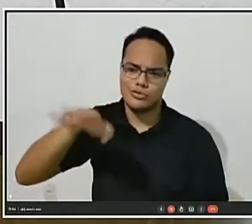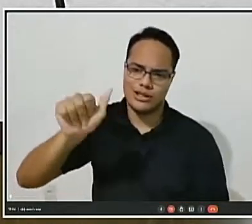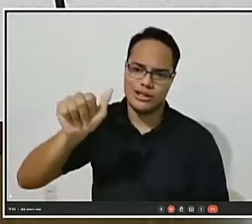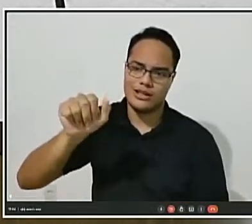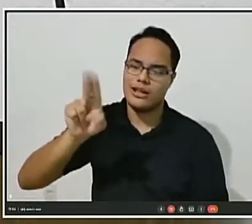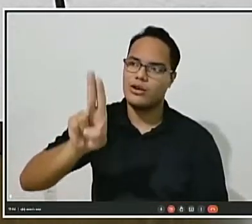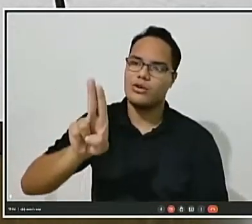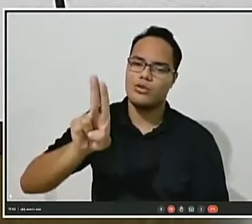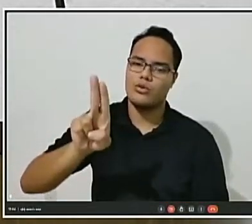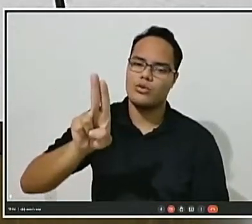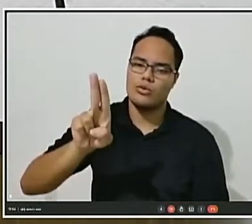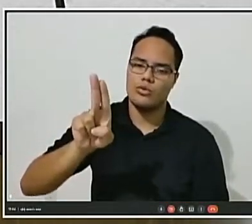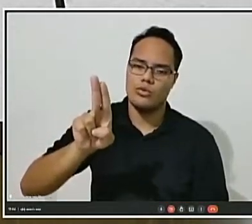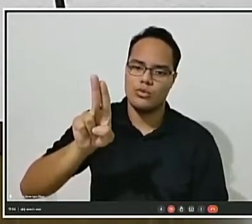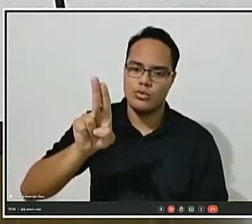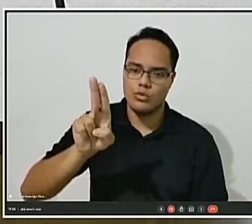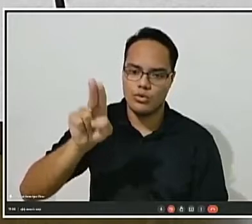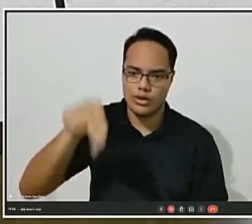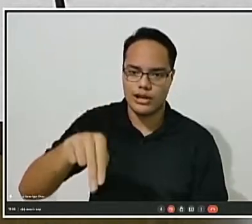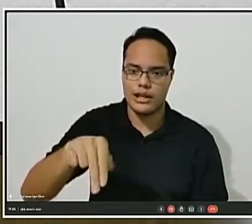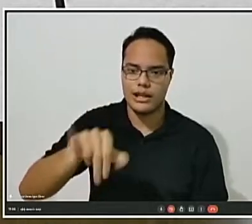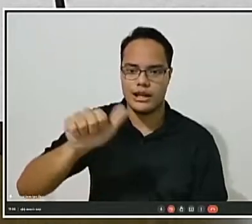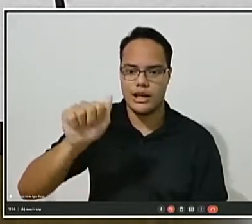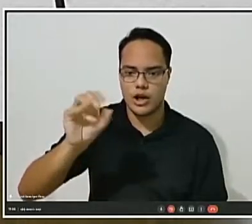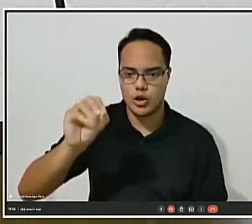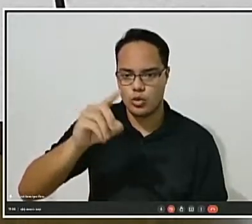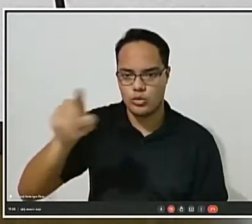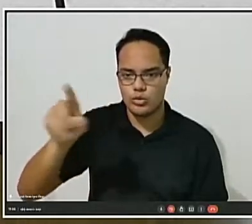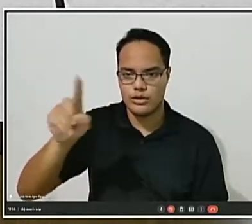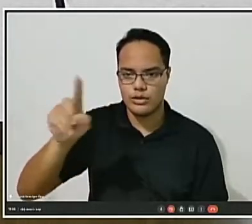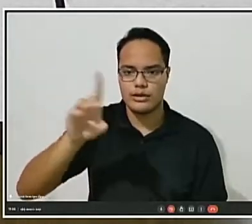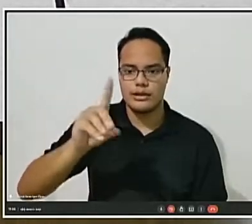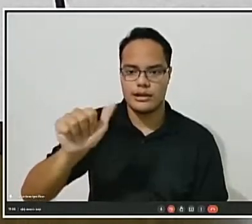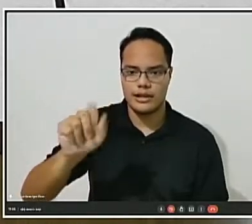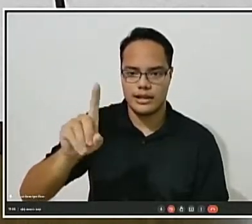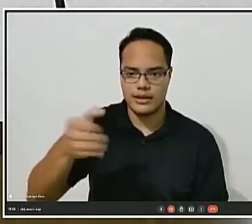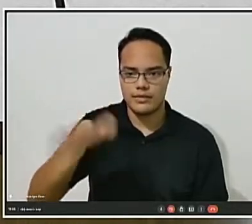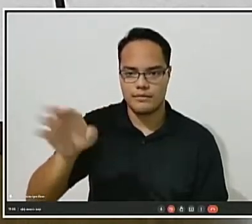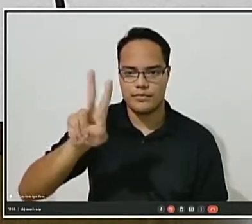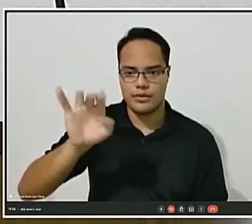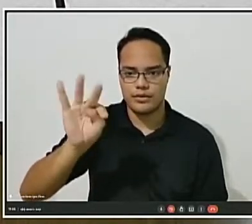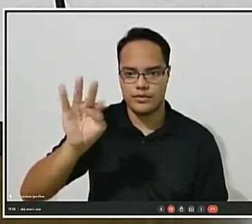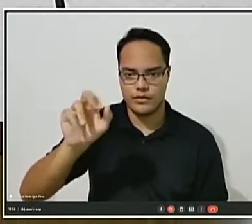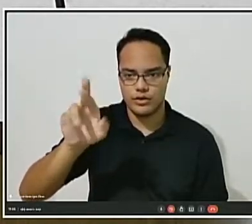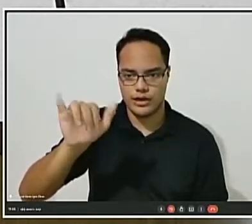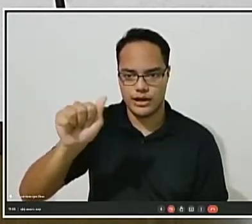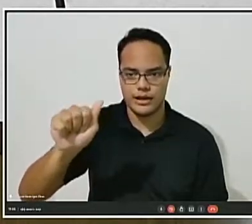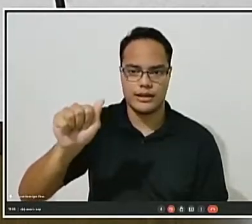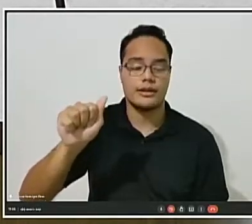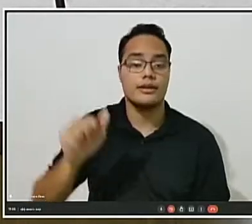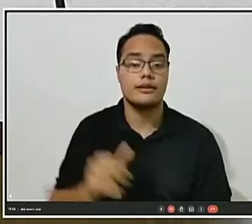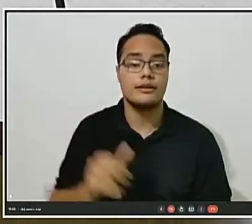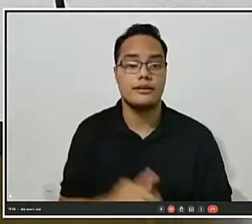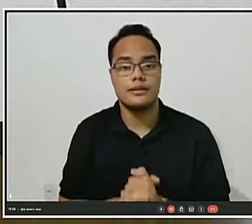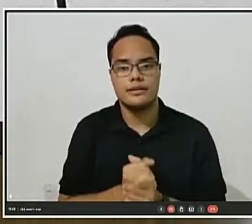material de emoção asfáltica e fará as obras. Mais